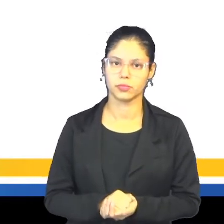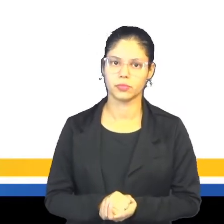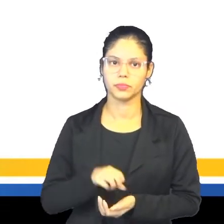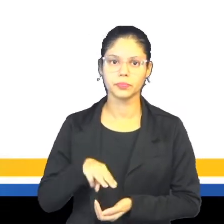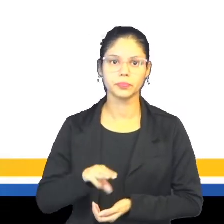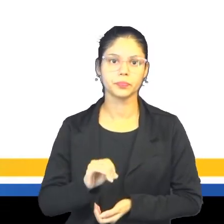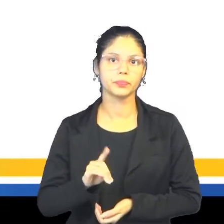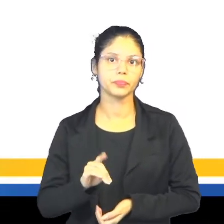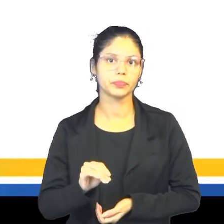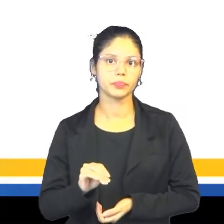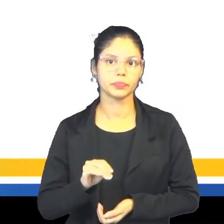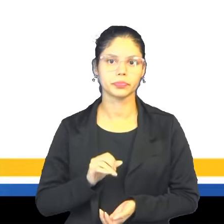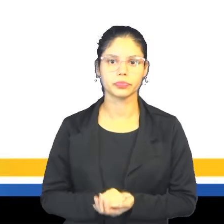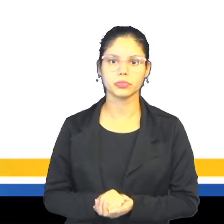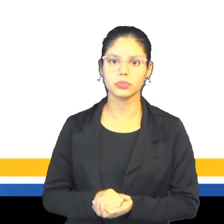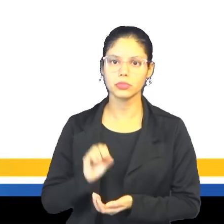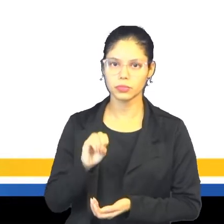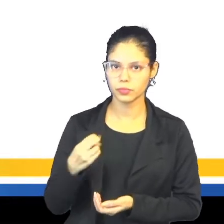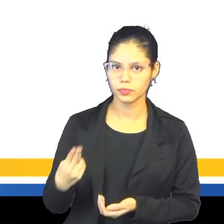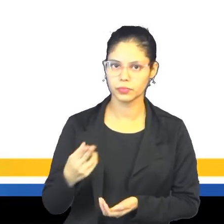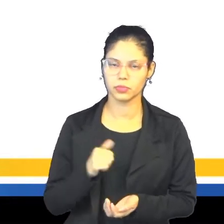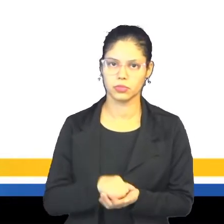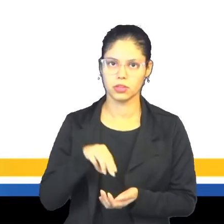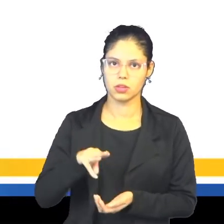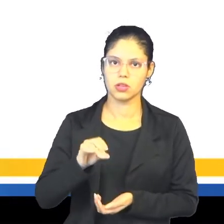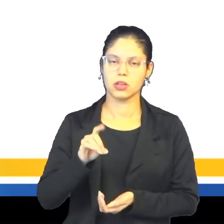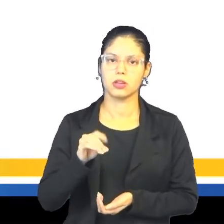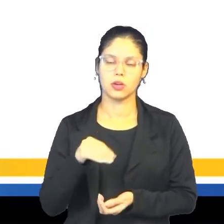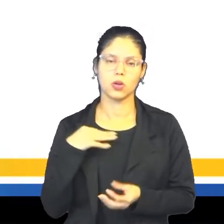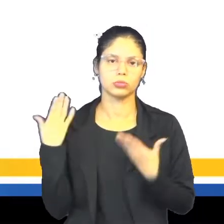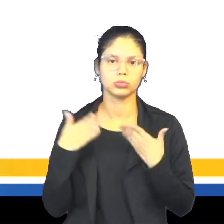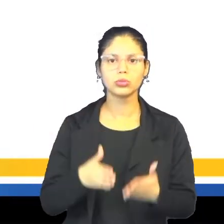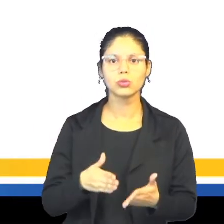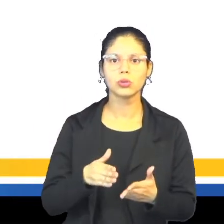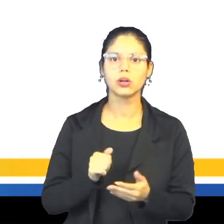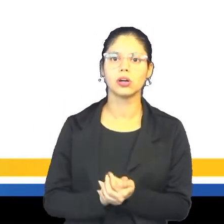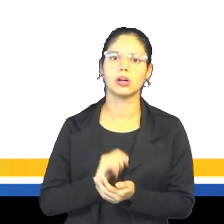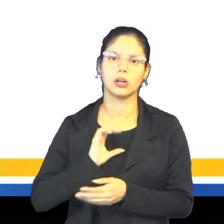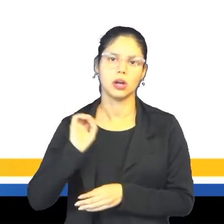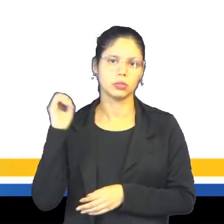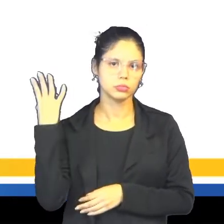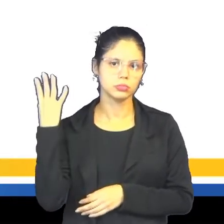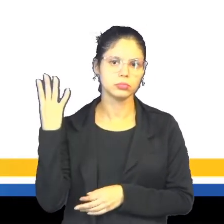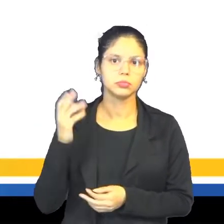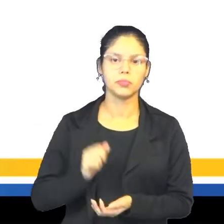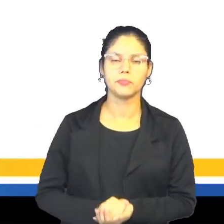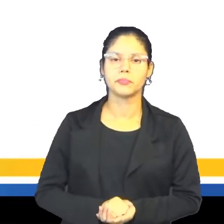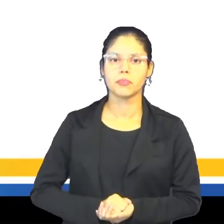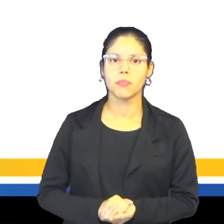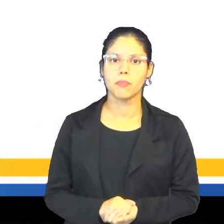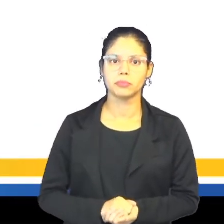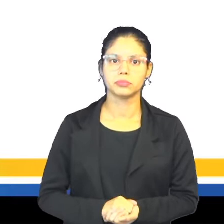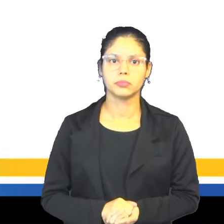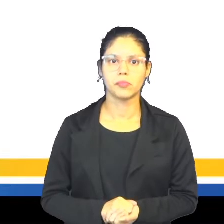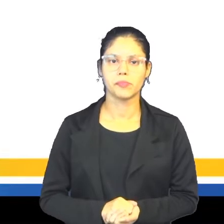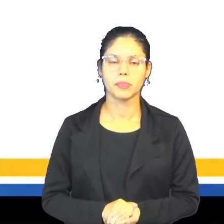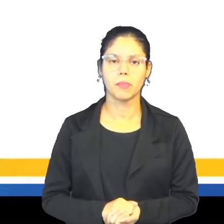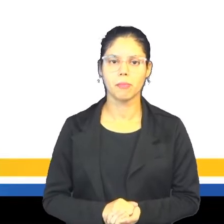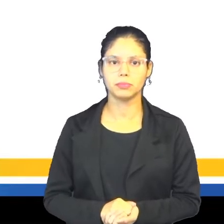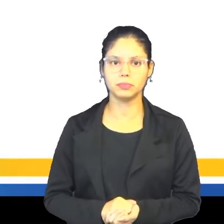modo, né? Ou seja, o modo como chegou, o modo como as coisas acontecem, né? Então esse modo